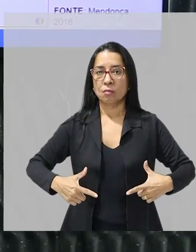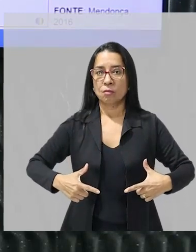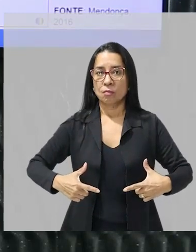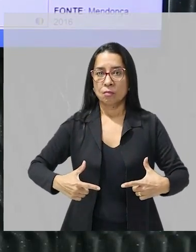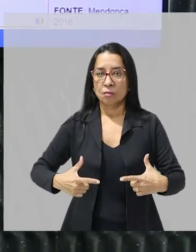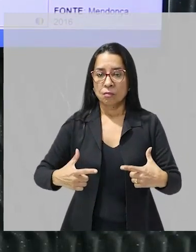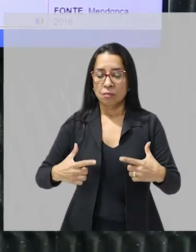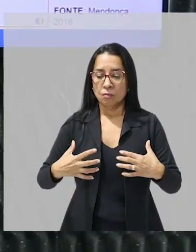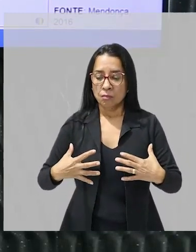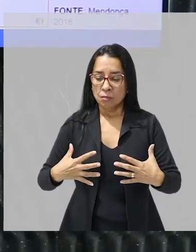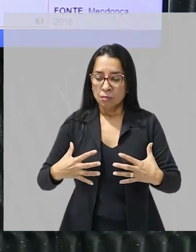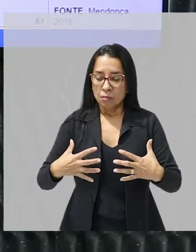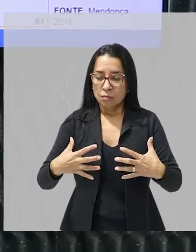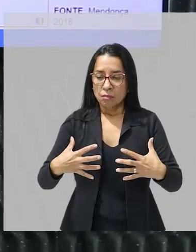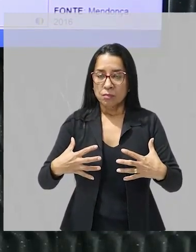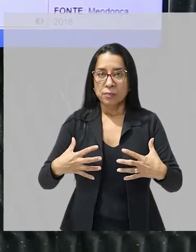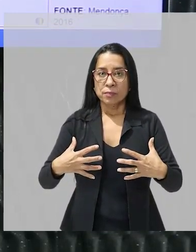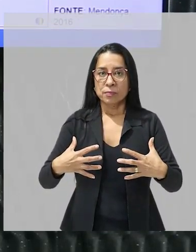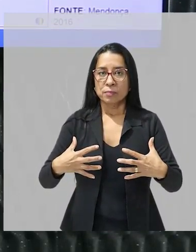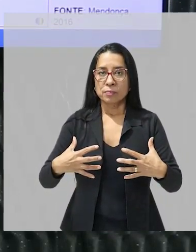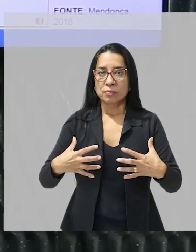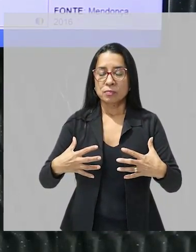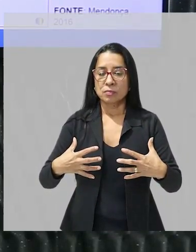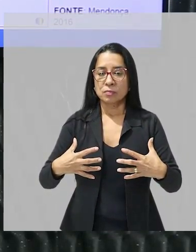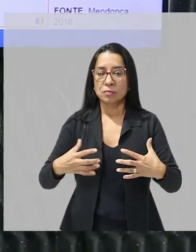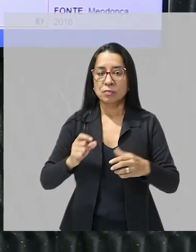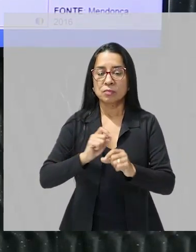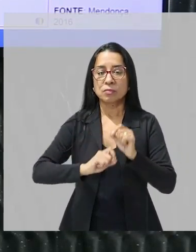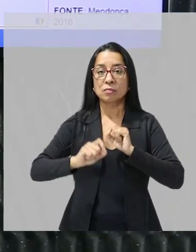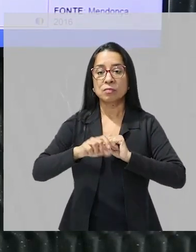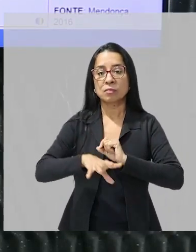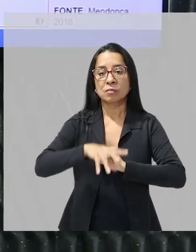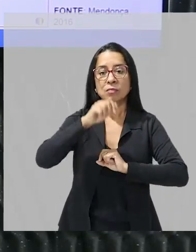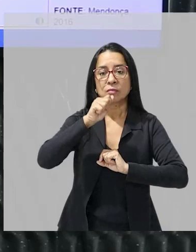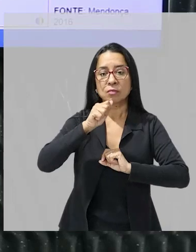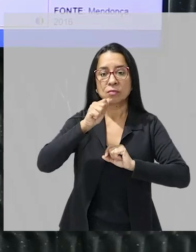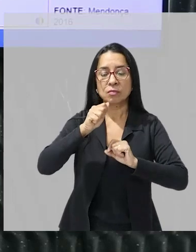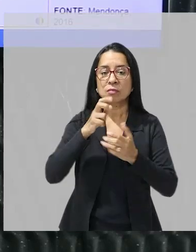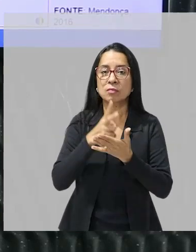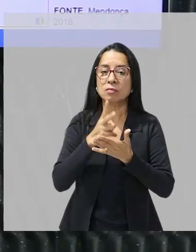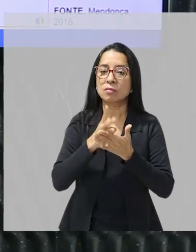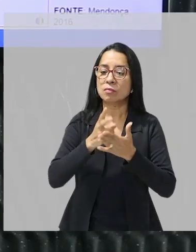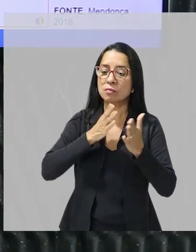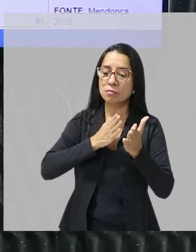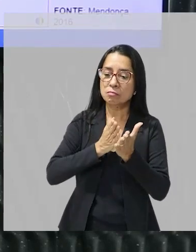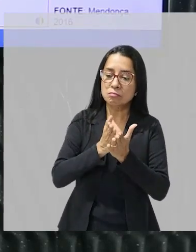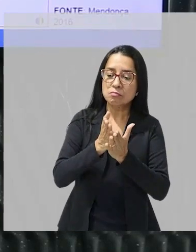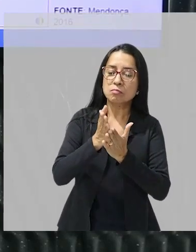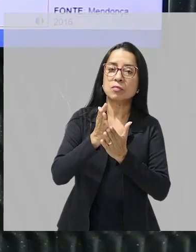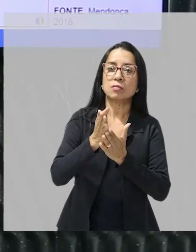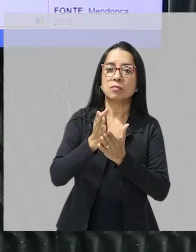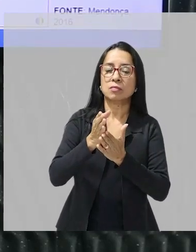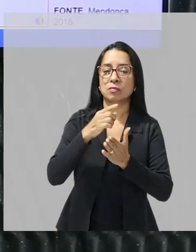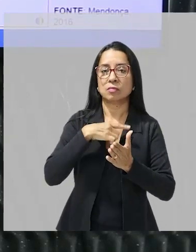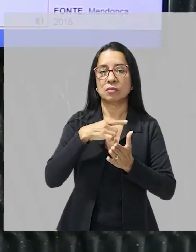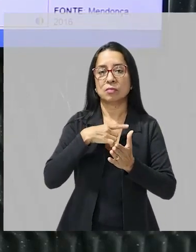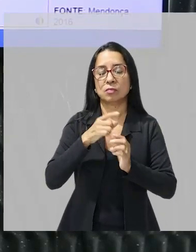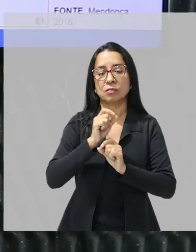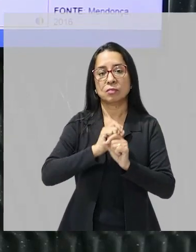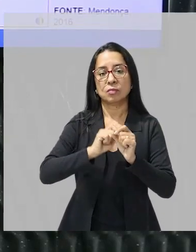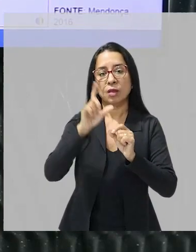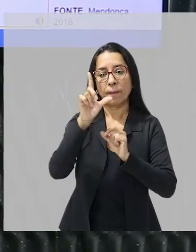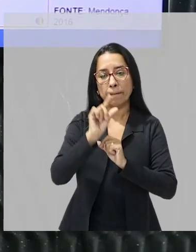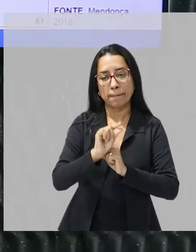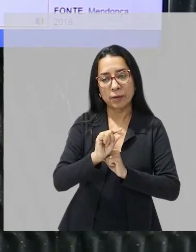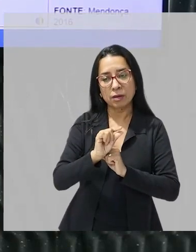encher, as costelas, elas vão se levantar. E o ar, ele sempre segue um caminho, de onde tem